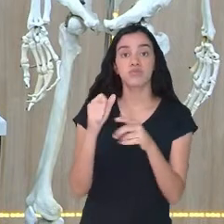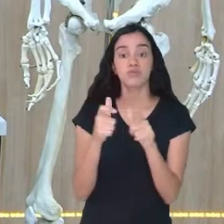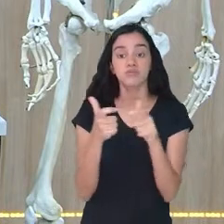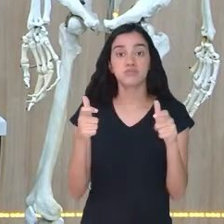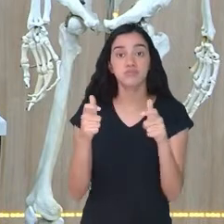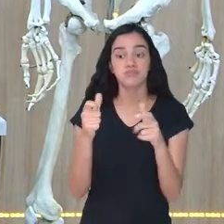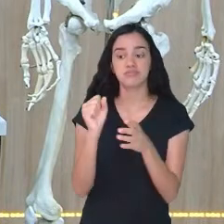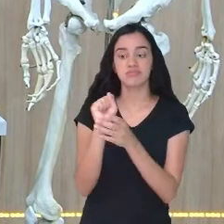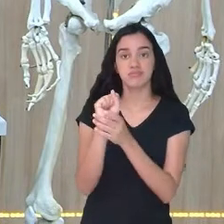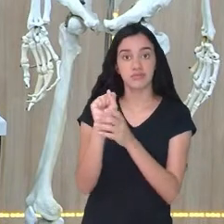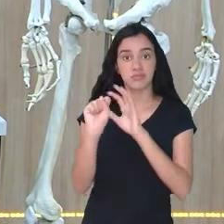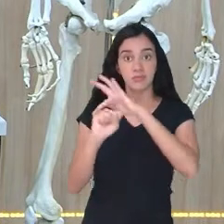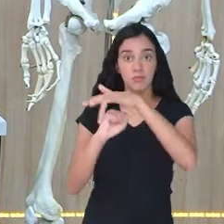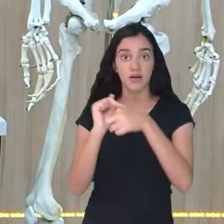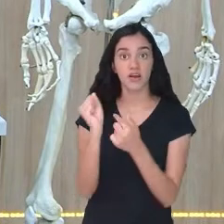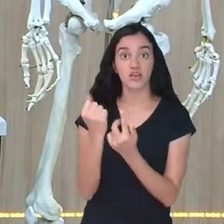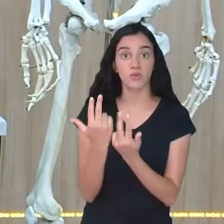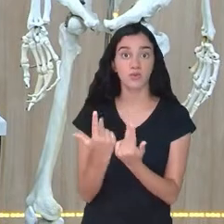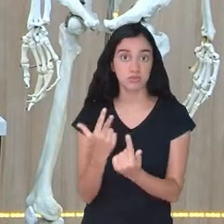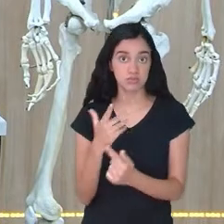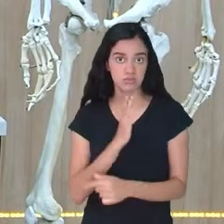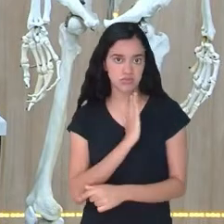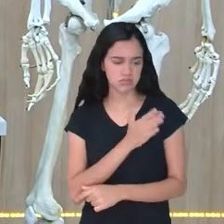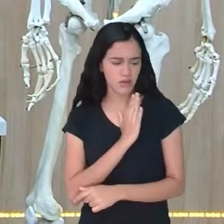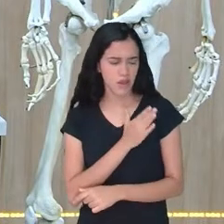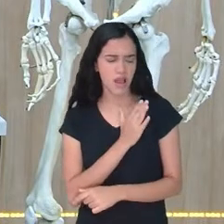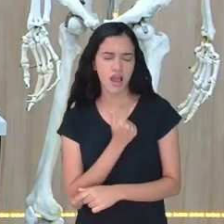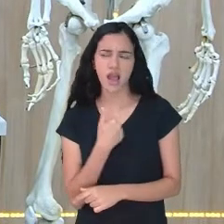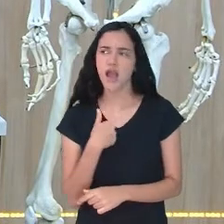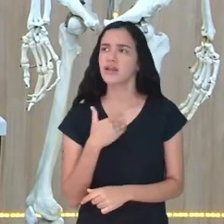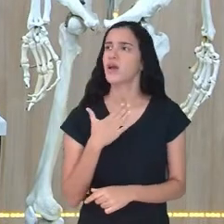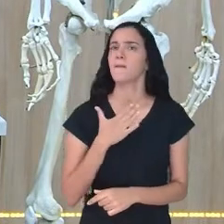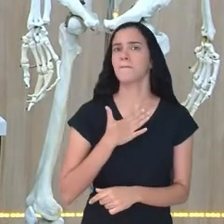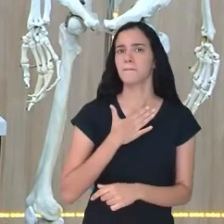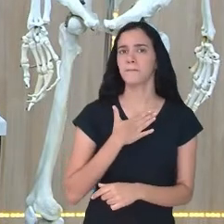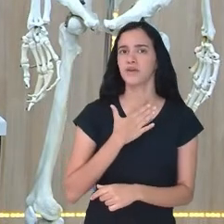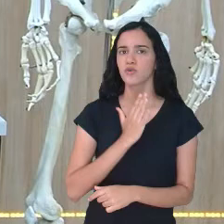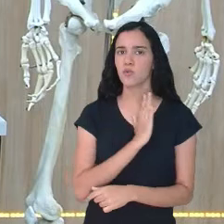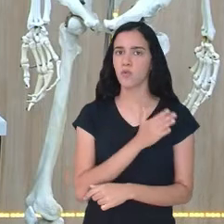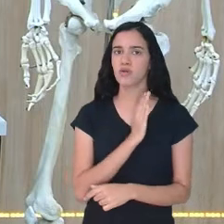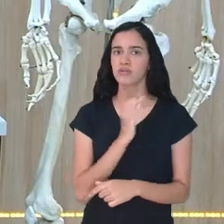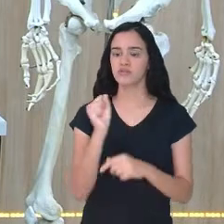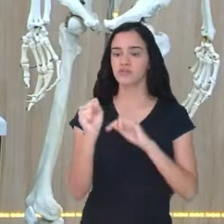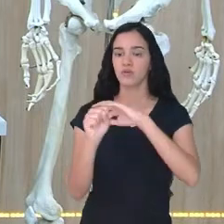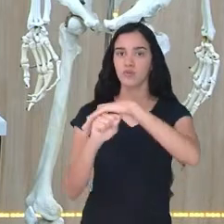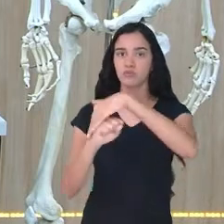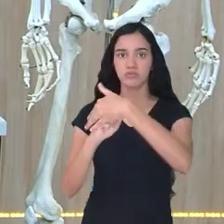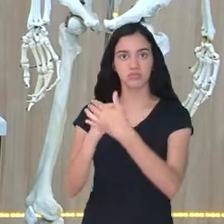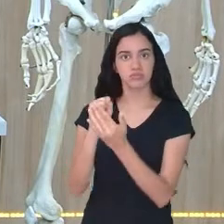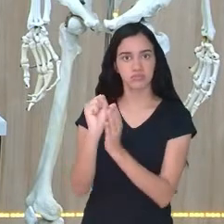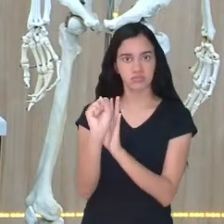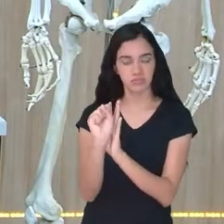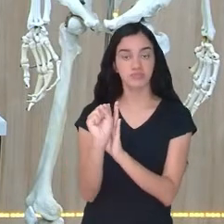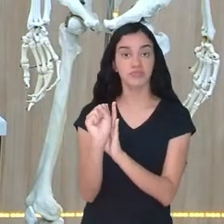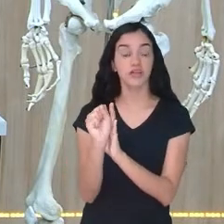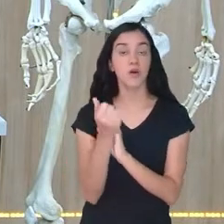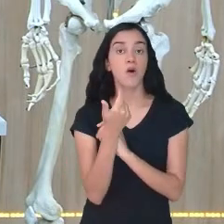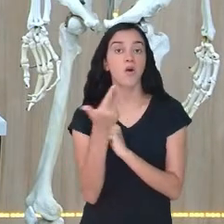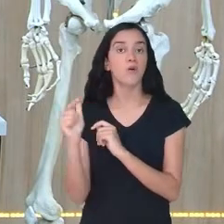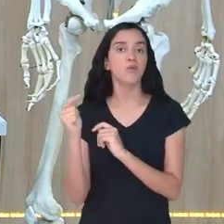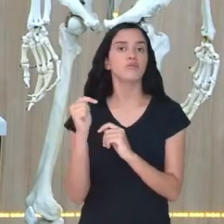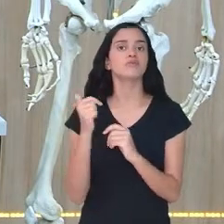a questão, né, de você observar e dizer, eita, meu coração tem esse volume, né? E aí outras